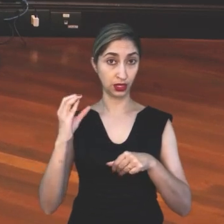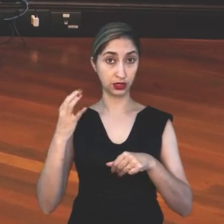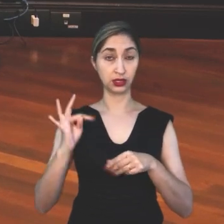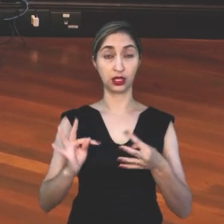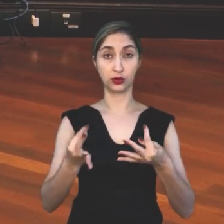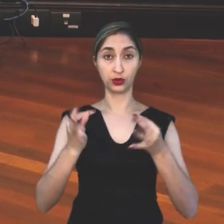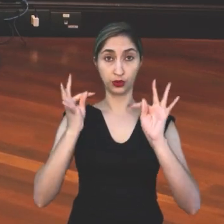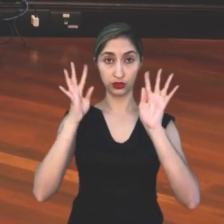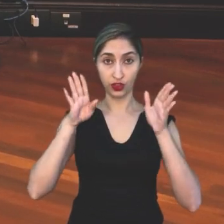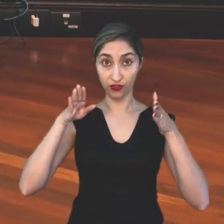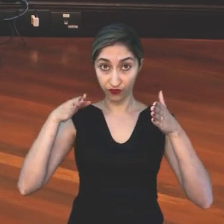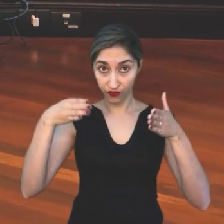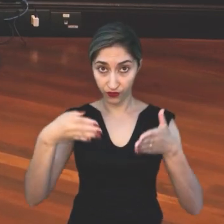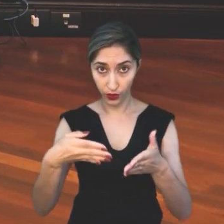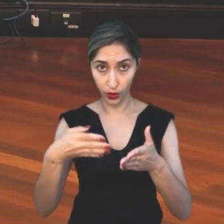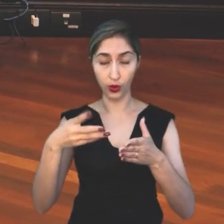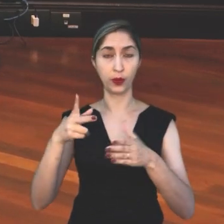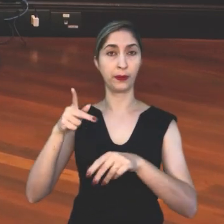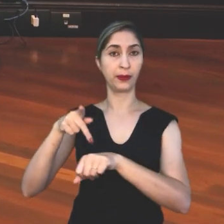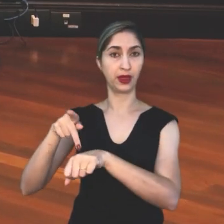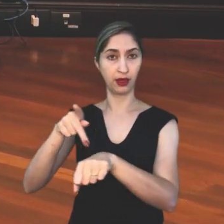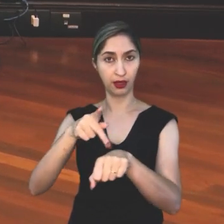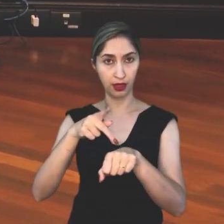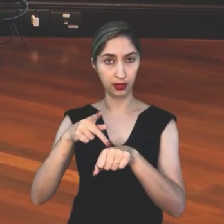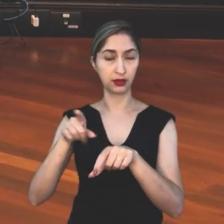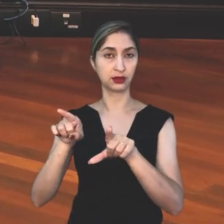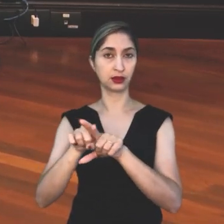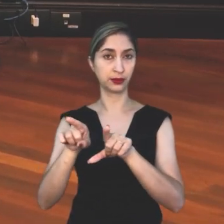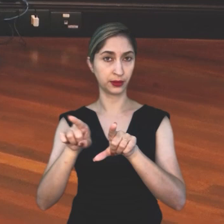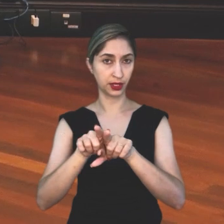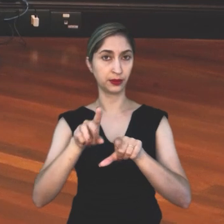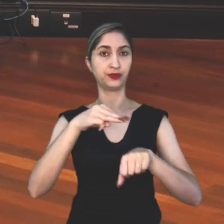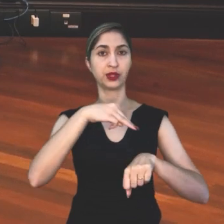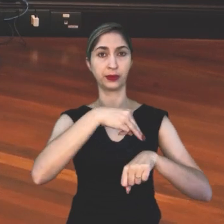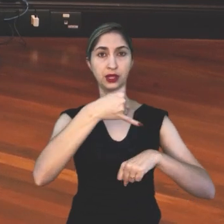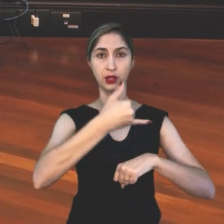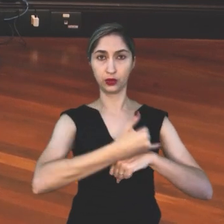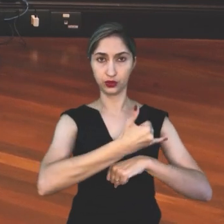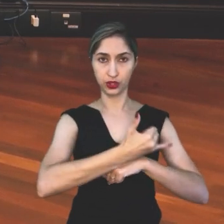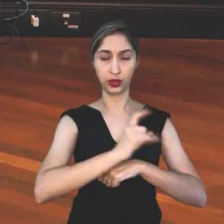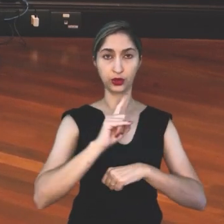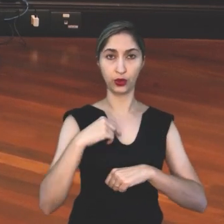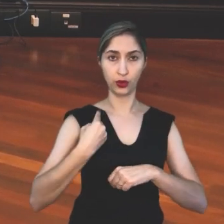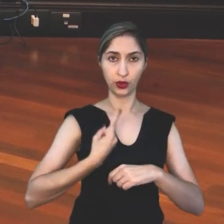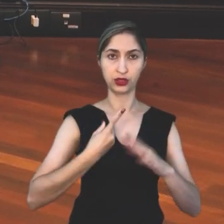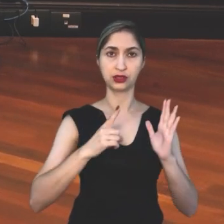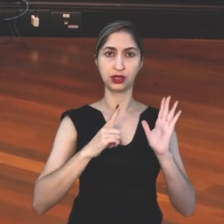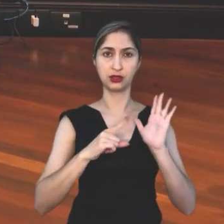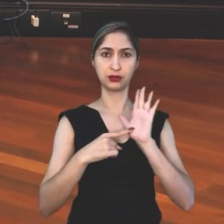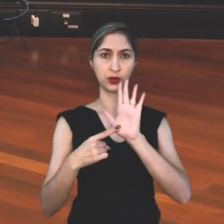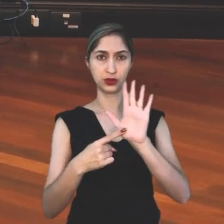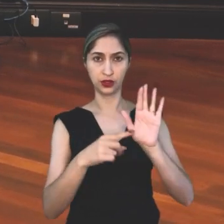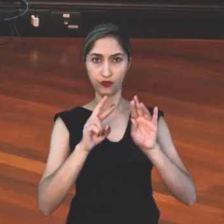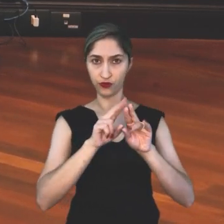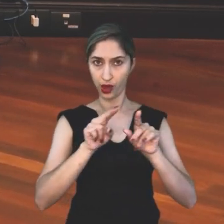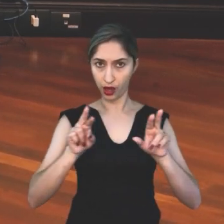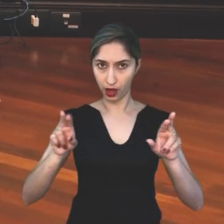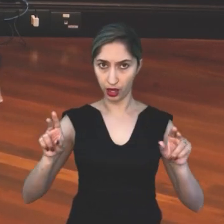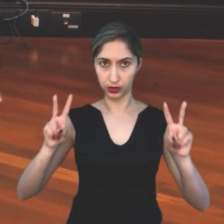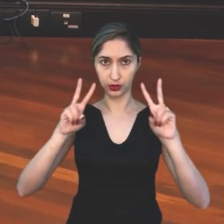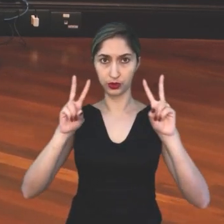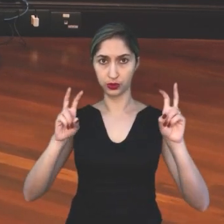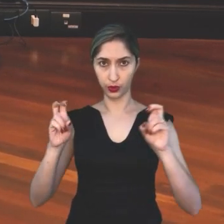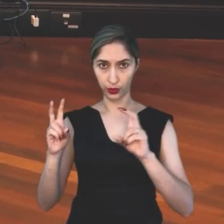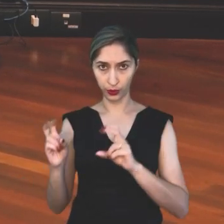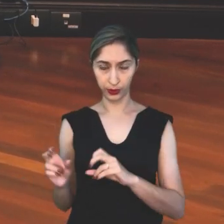não é diferente. Nós somos um museu de ciência e tecnologia, com foco em mineralogia e metalurgia, a gente conta sobre isso nas nossas